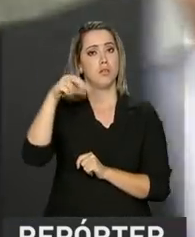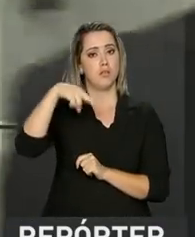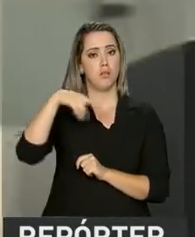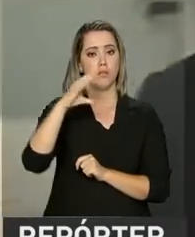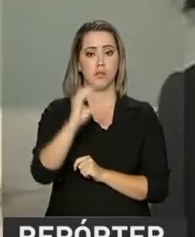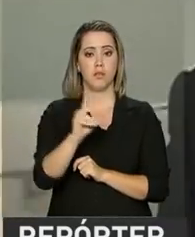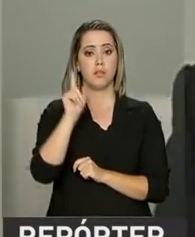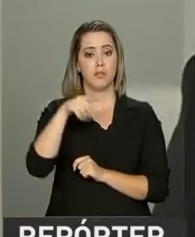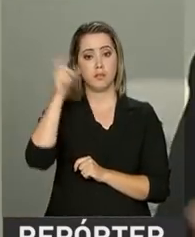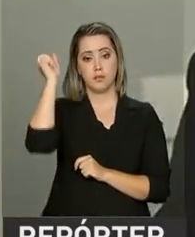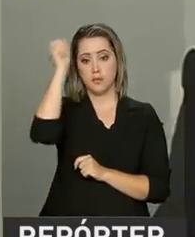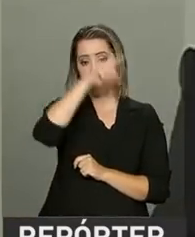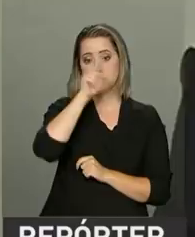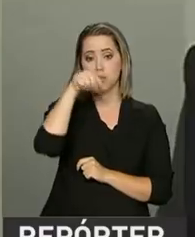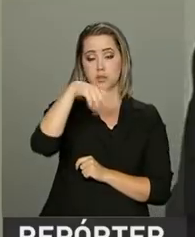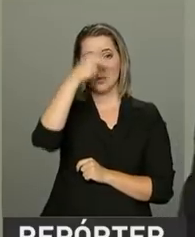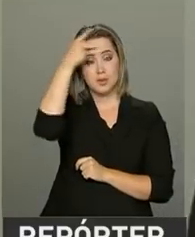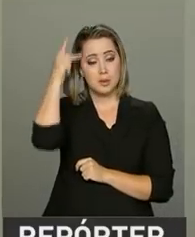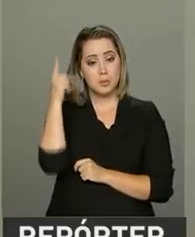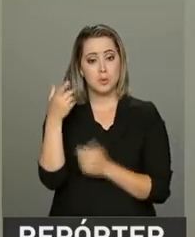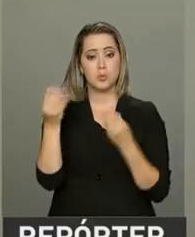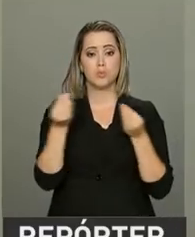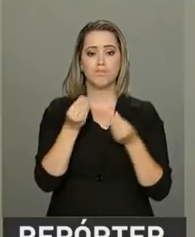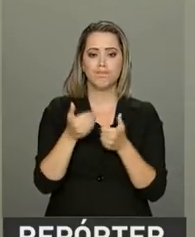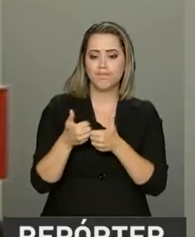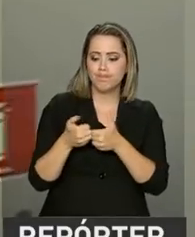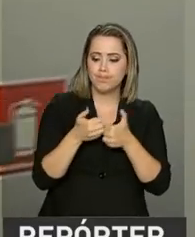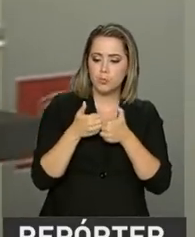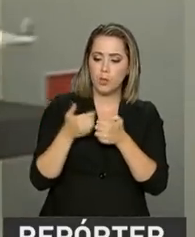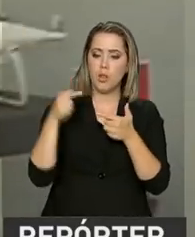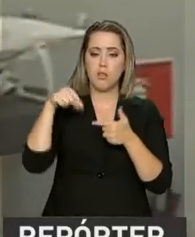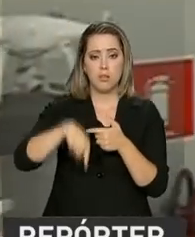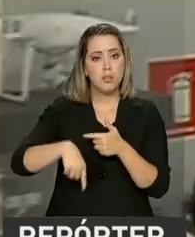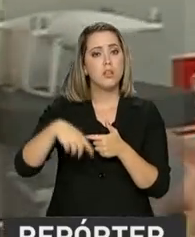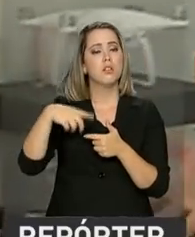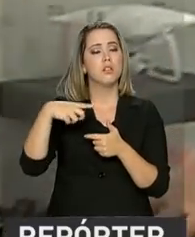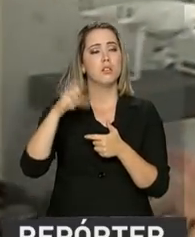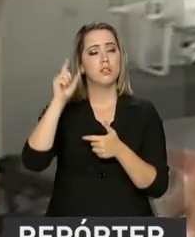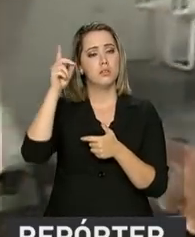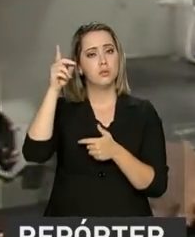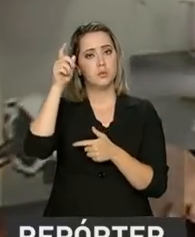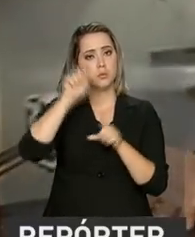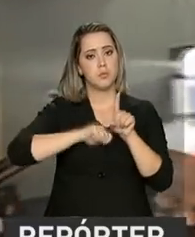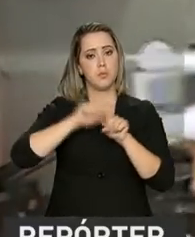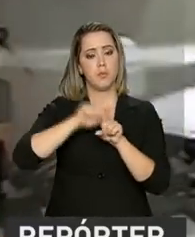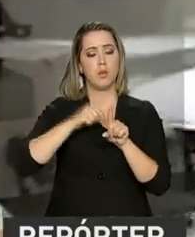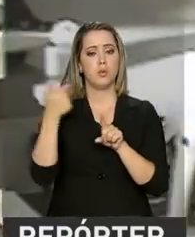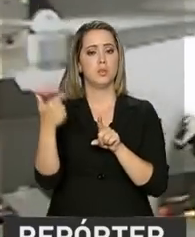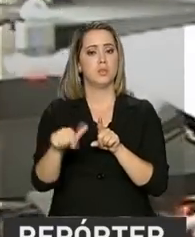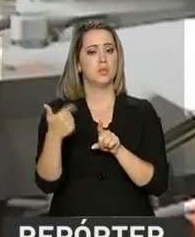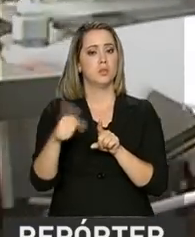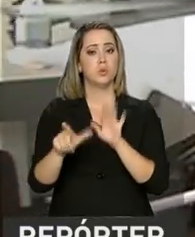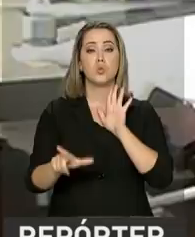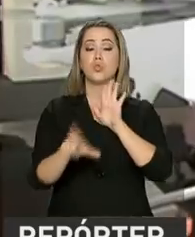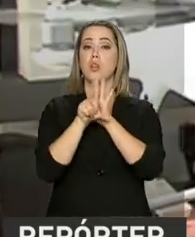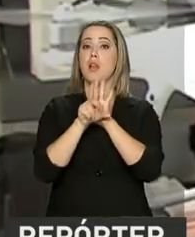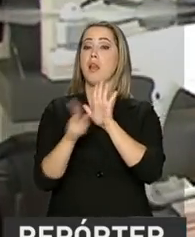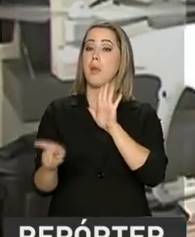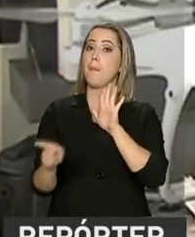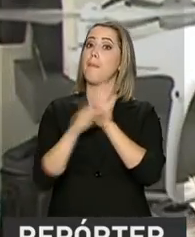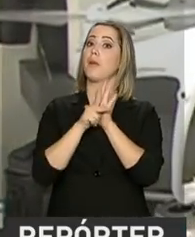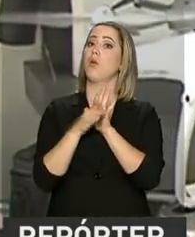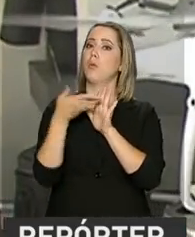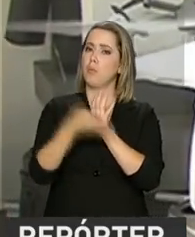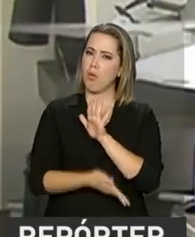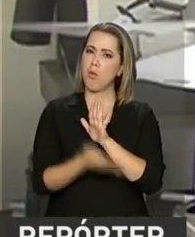a dificuldade para os pilotos brasil uma legislação para